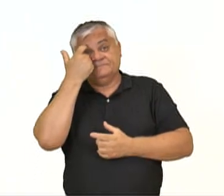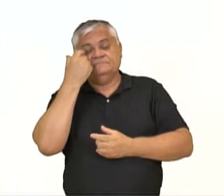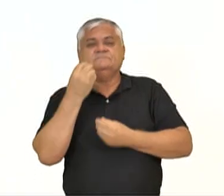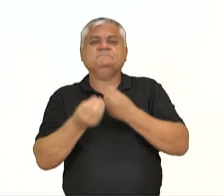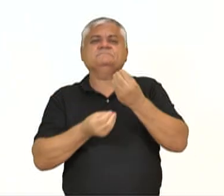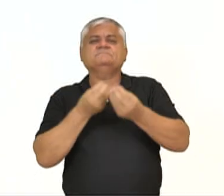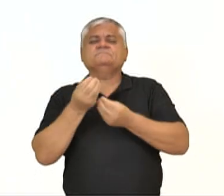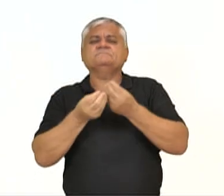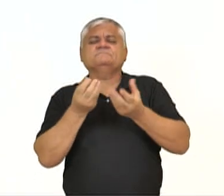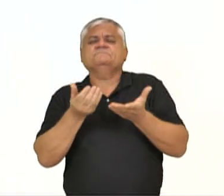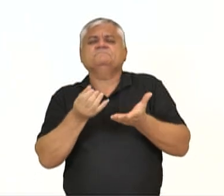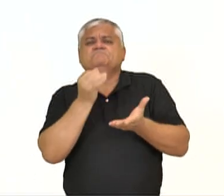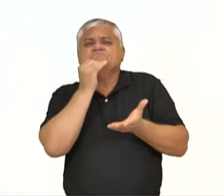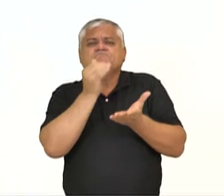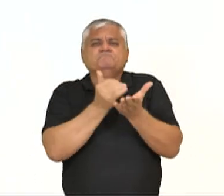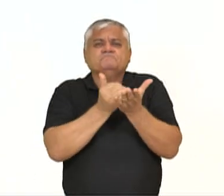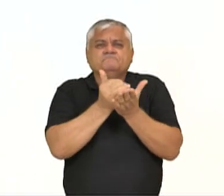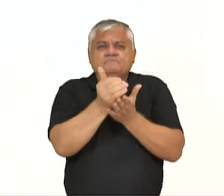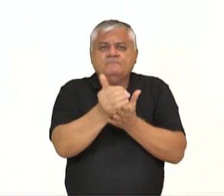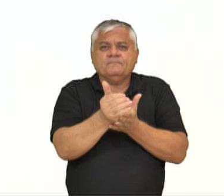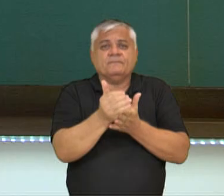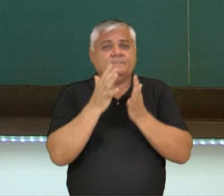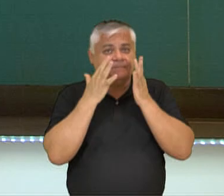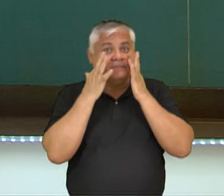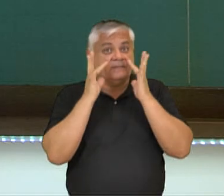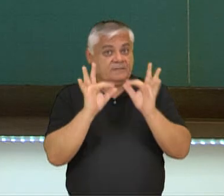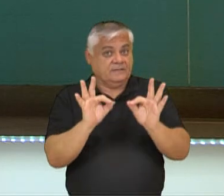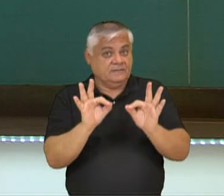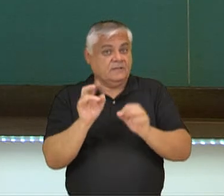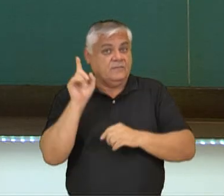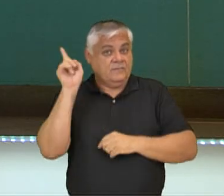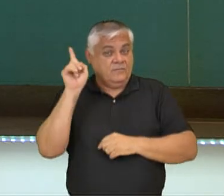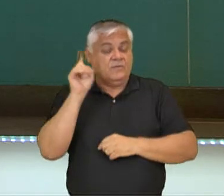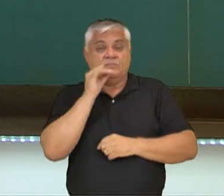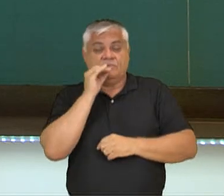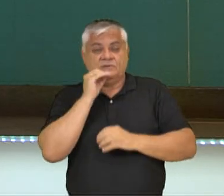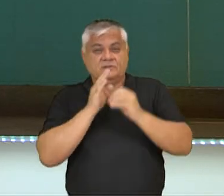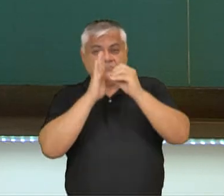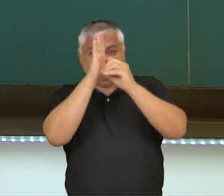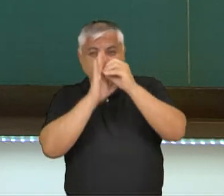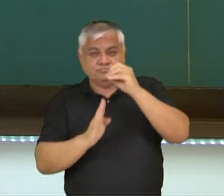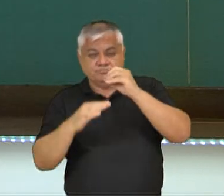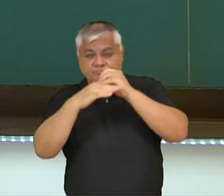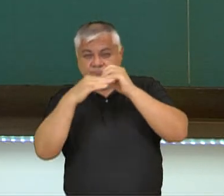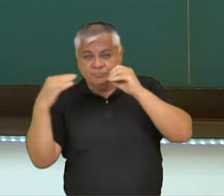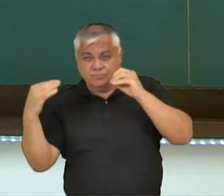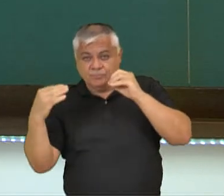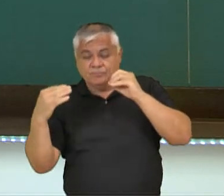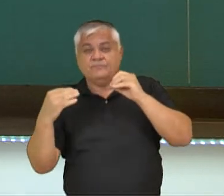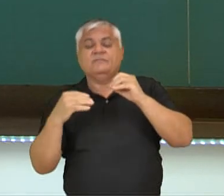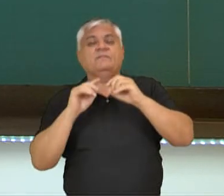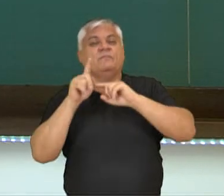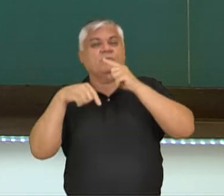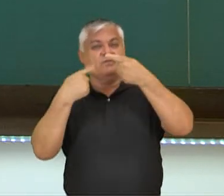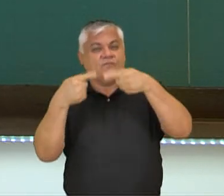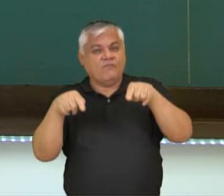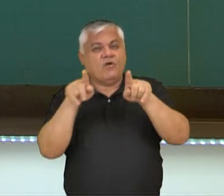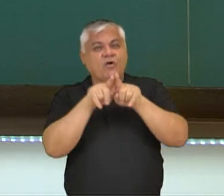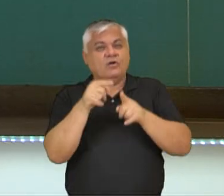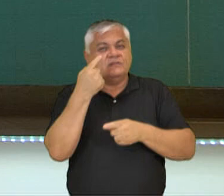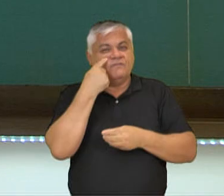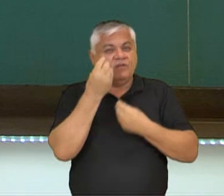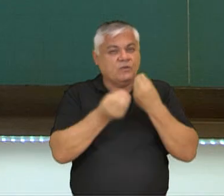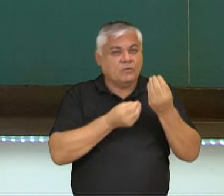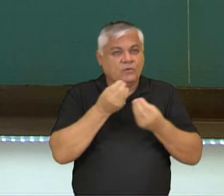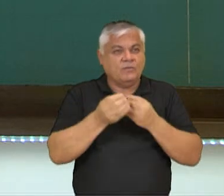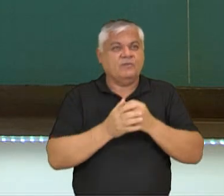vamos começar. Eu quis chamar a atenção para vocês desses ângulos, tá? Qualquer coisa vocês param o vídeo e voltam um pouquinho para ver a questão dos ângulos